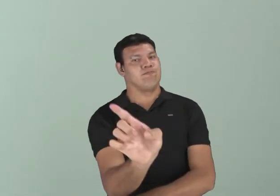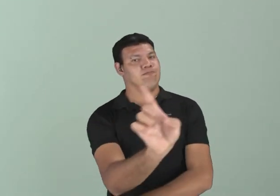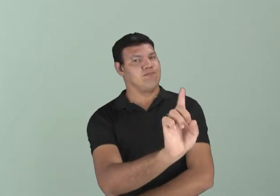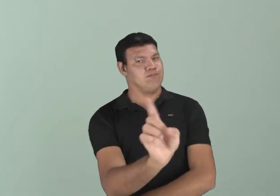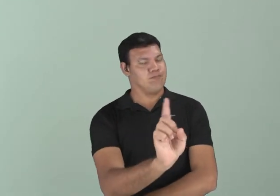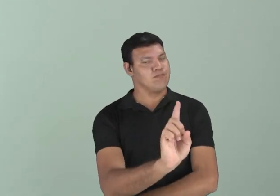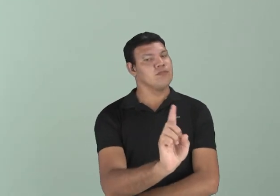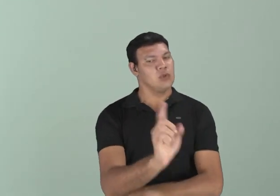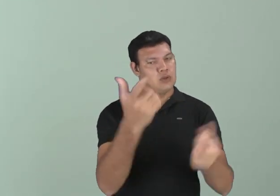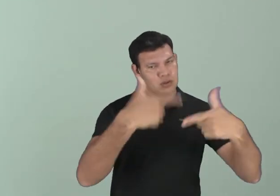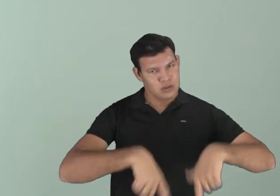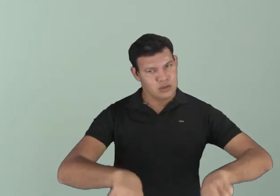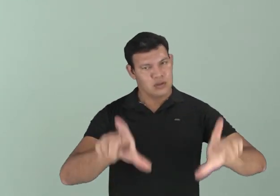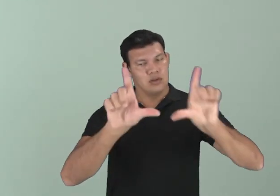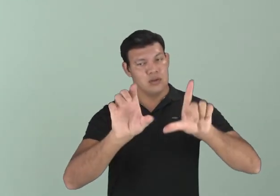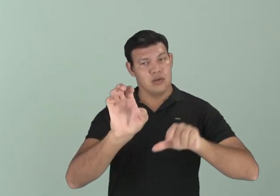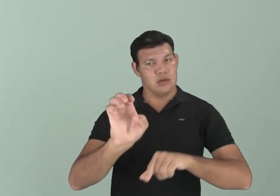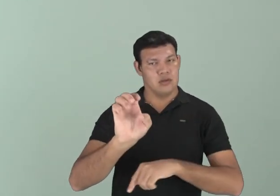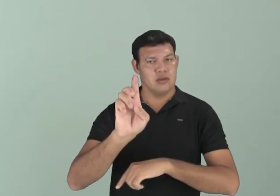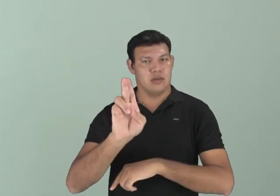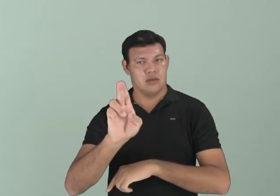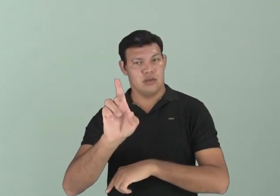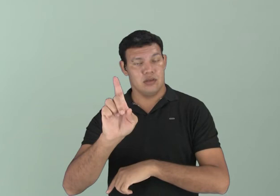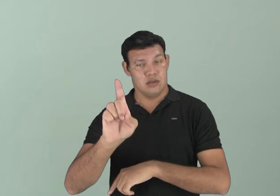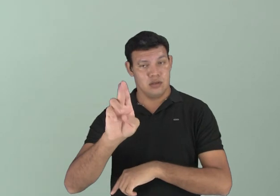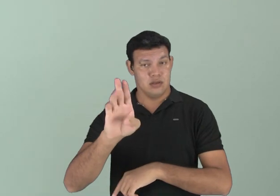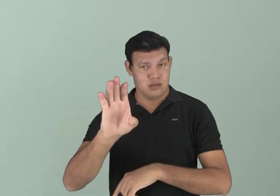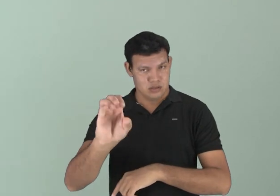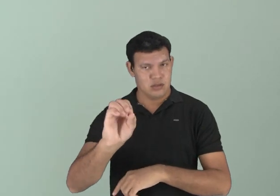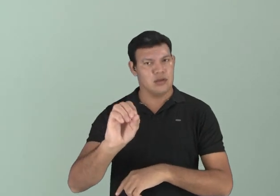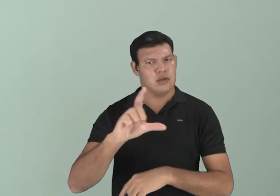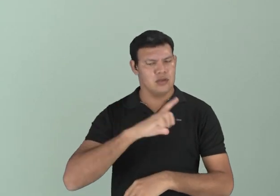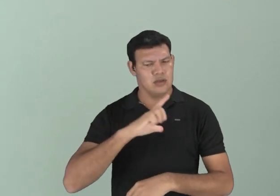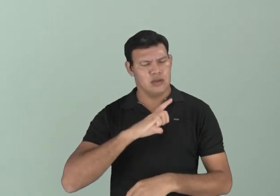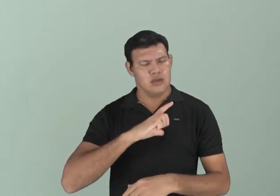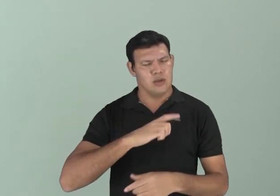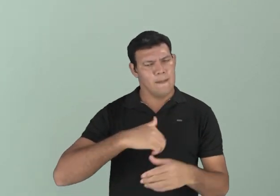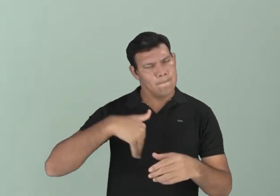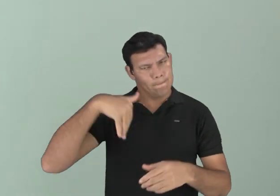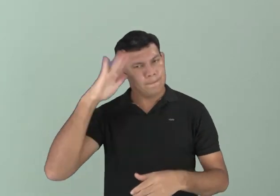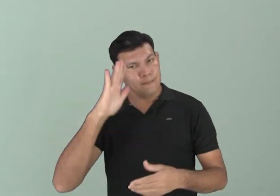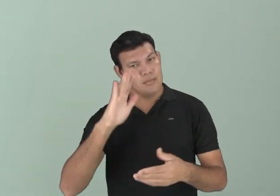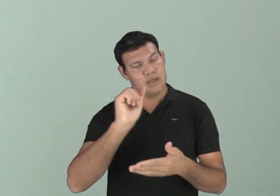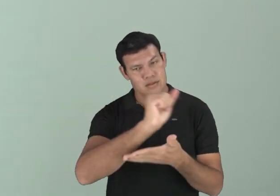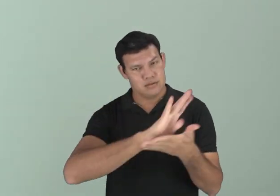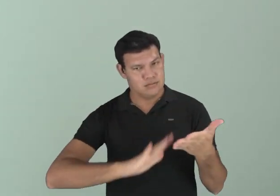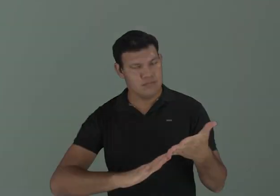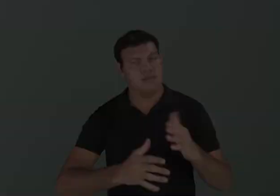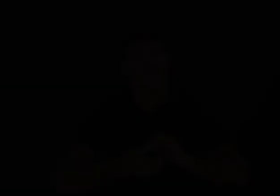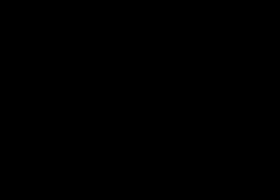bom? Vão lá na plataforma Eduque, vão ter outros exercícios e a gente se vê na próxima aula. See you!